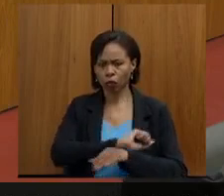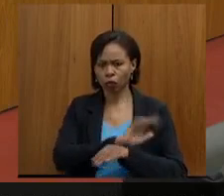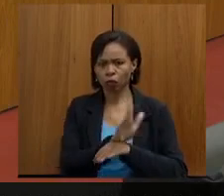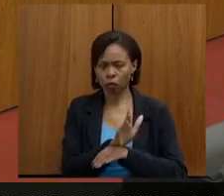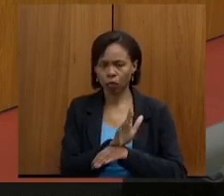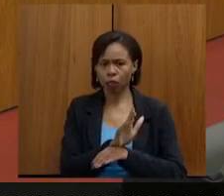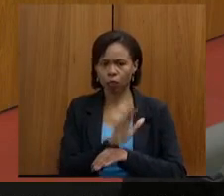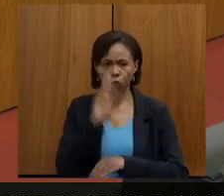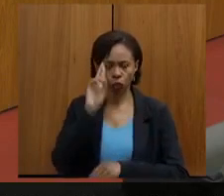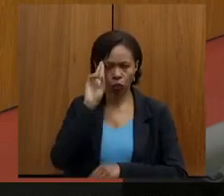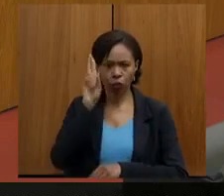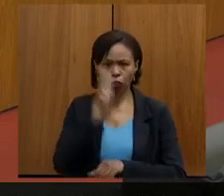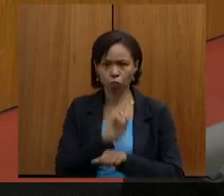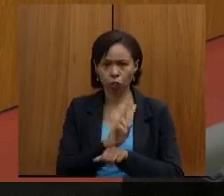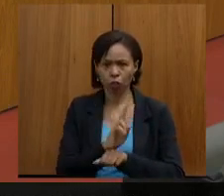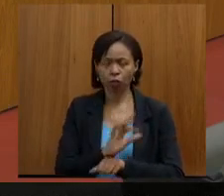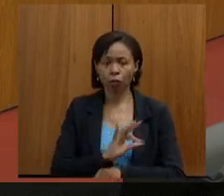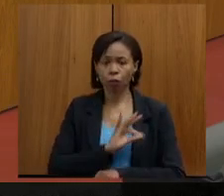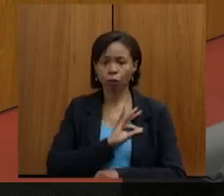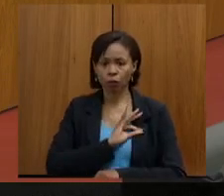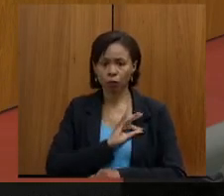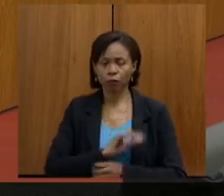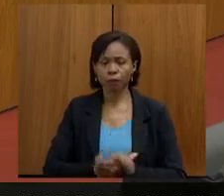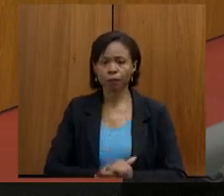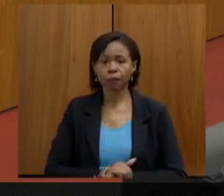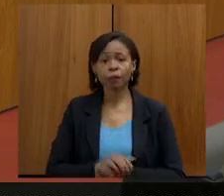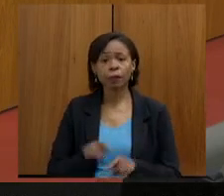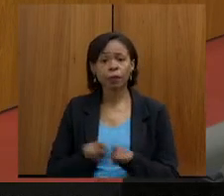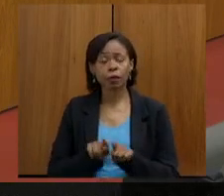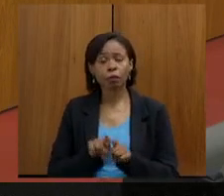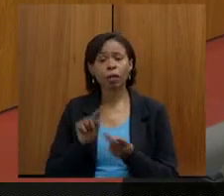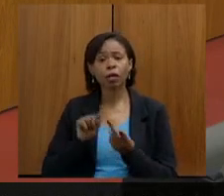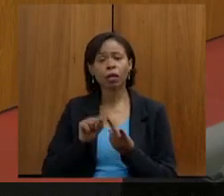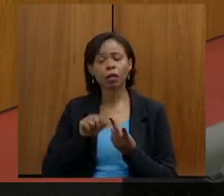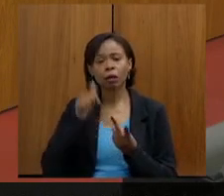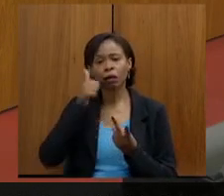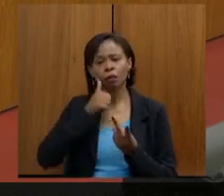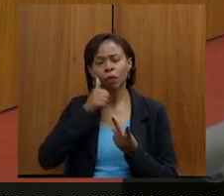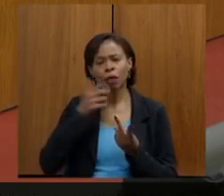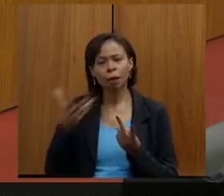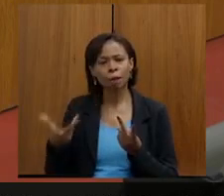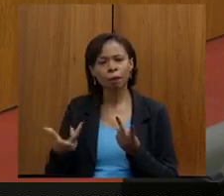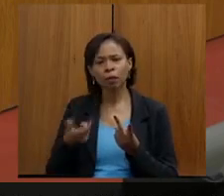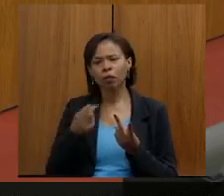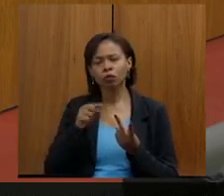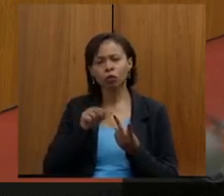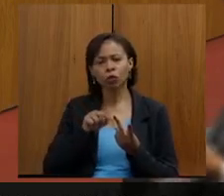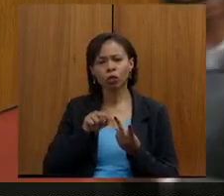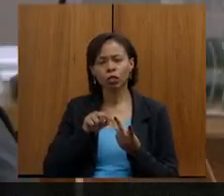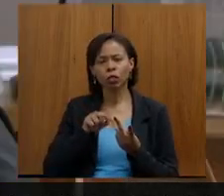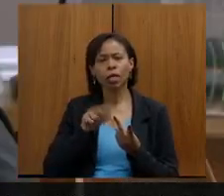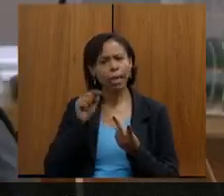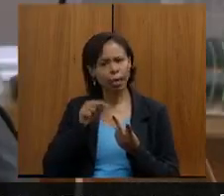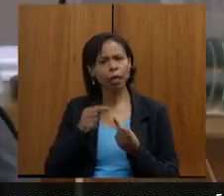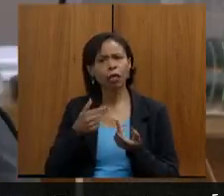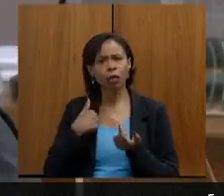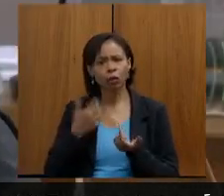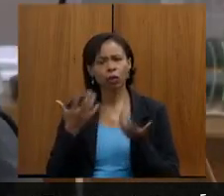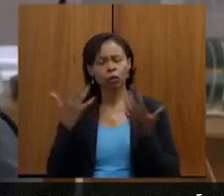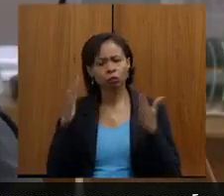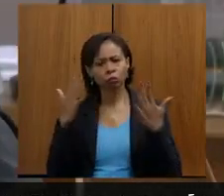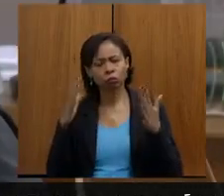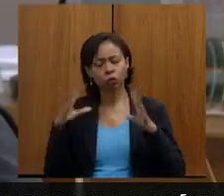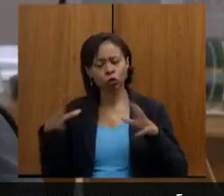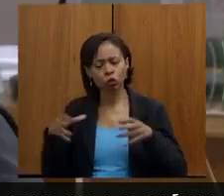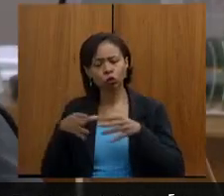chefe do gabinete militar né e também do cedec e também uma mulher maravilhosa e nome dela eu quero cumprimentar